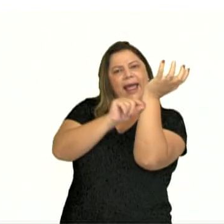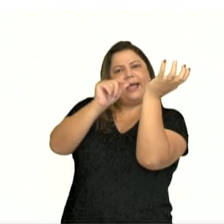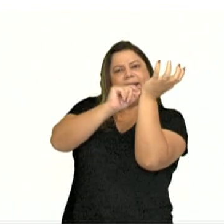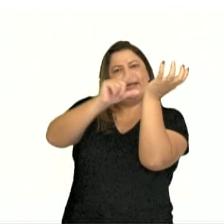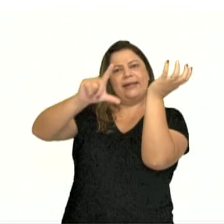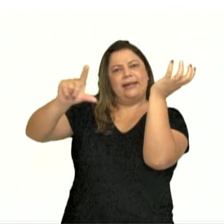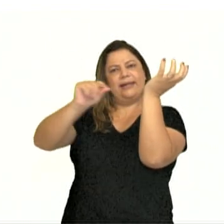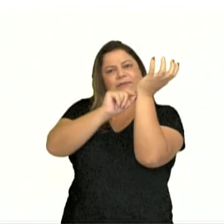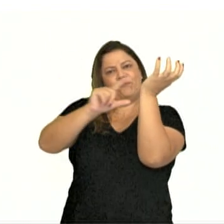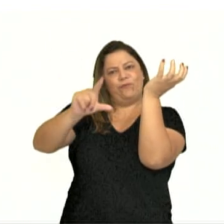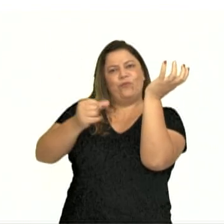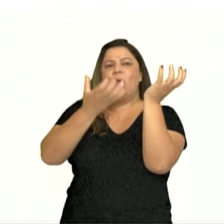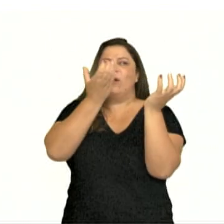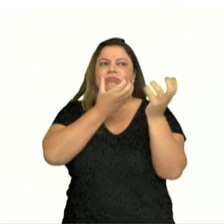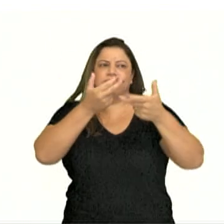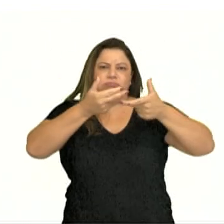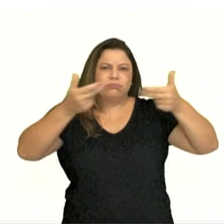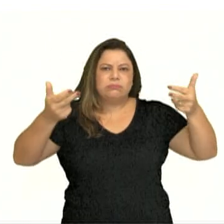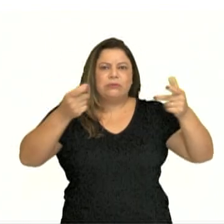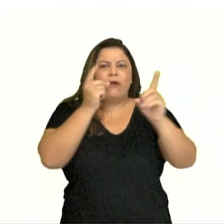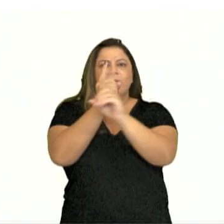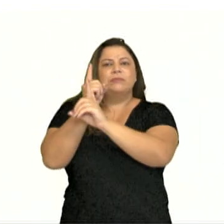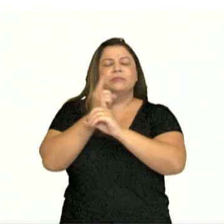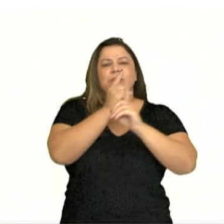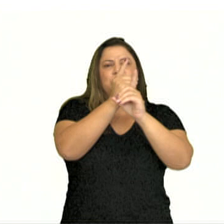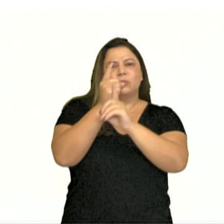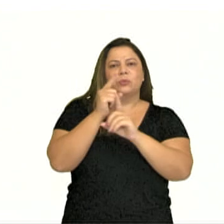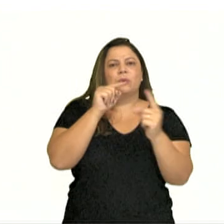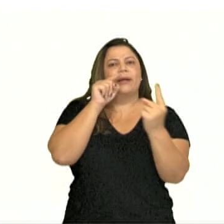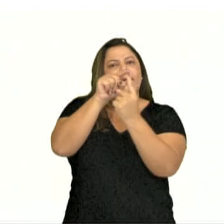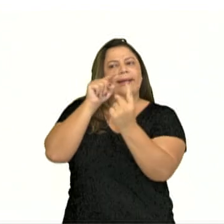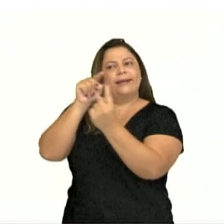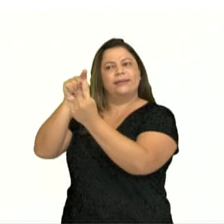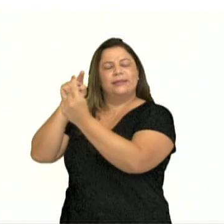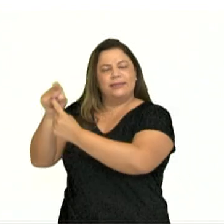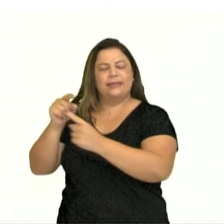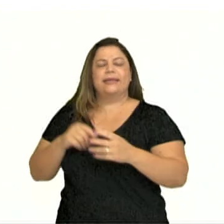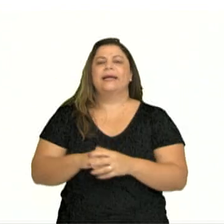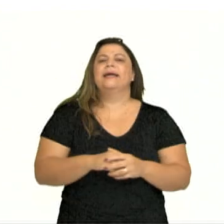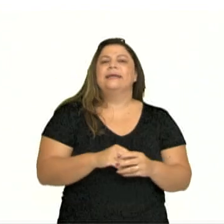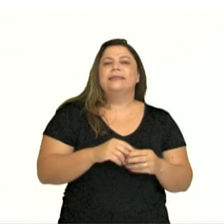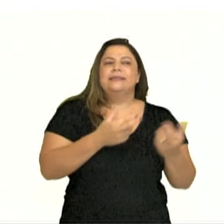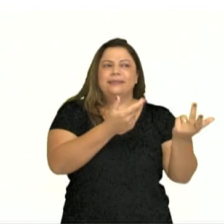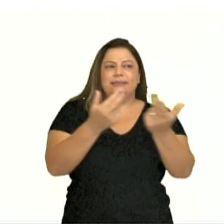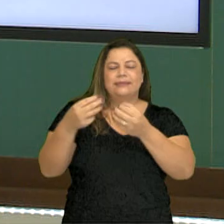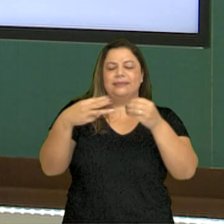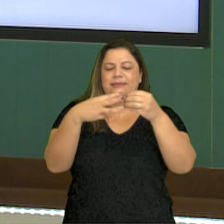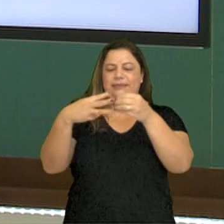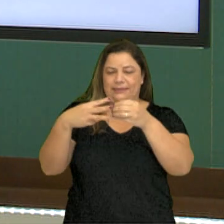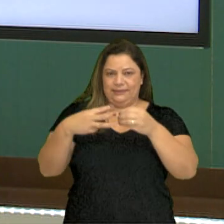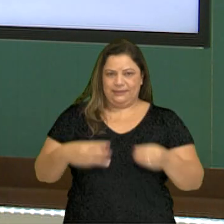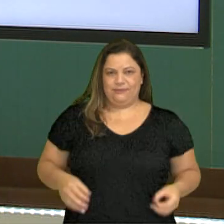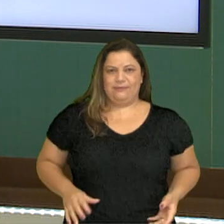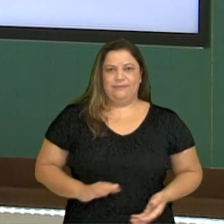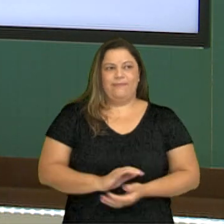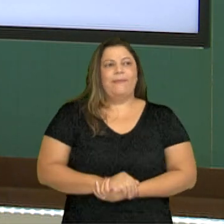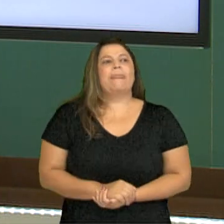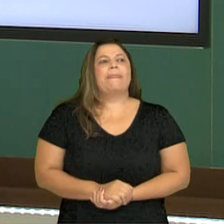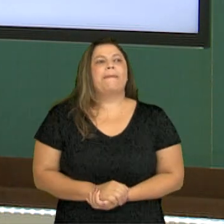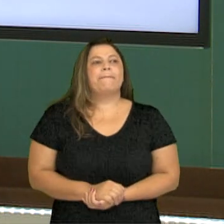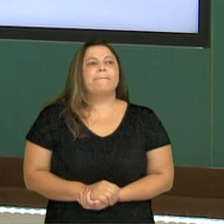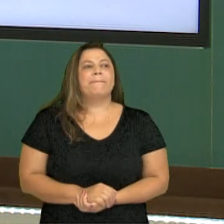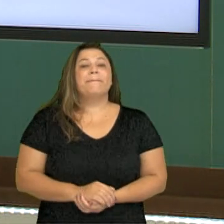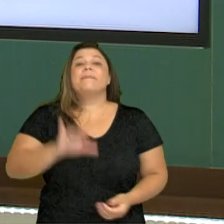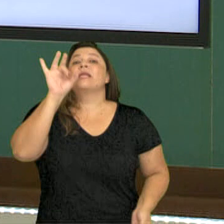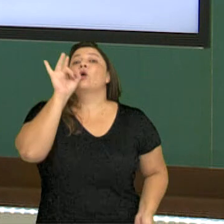gente vai achar, vai localizar essas estruturas, as células. Só